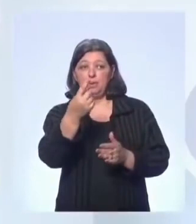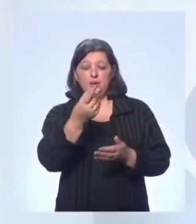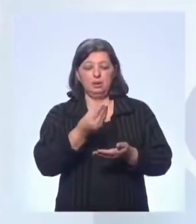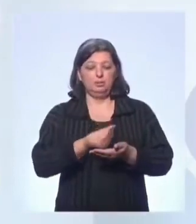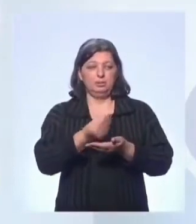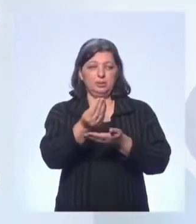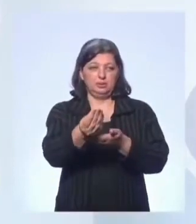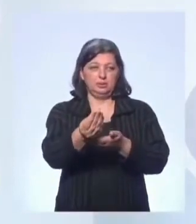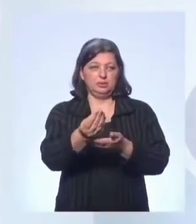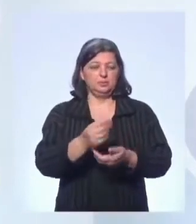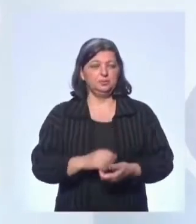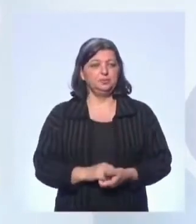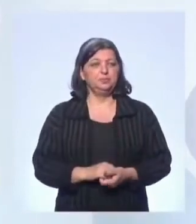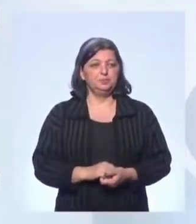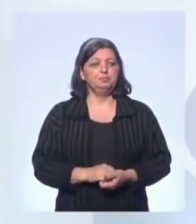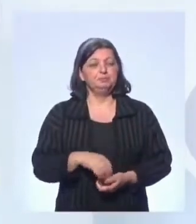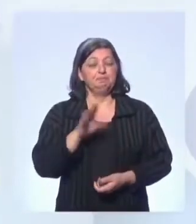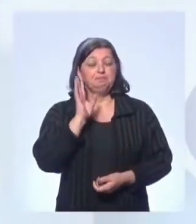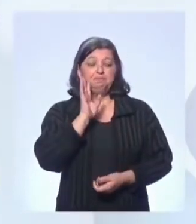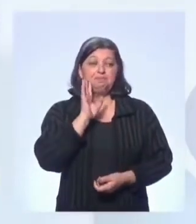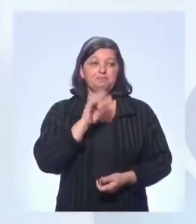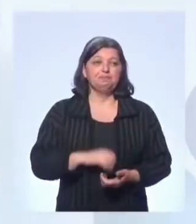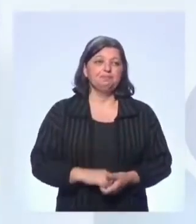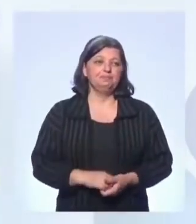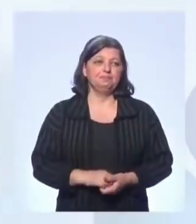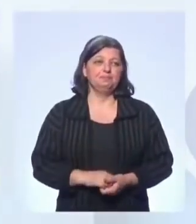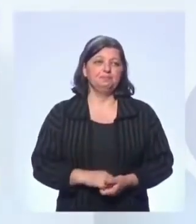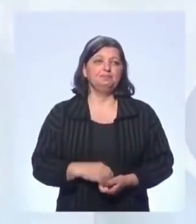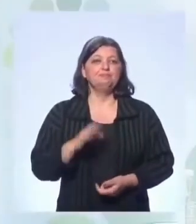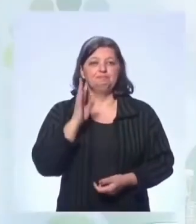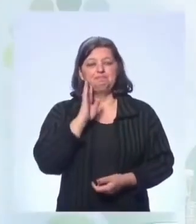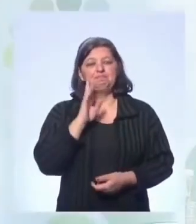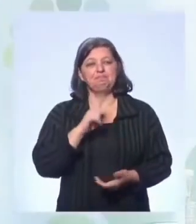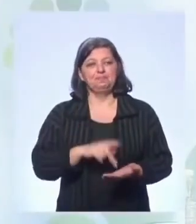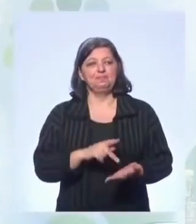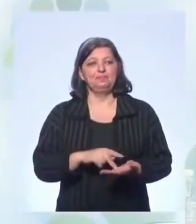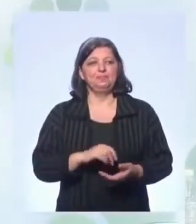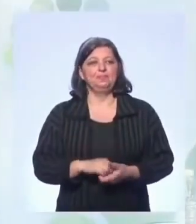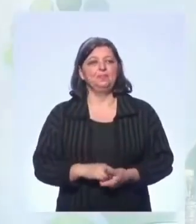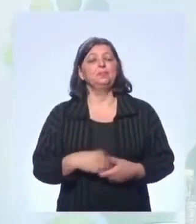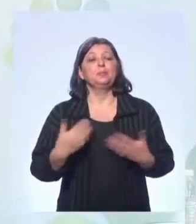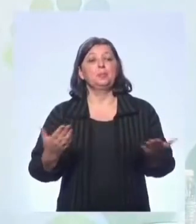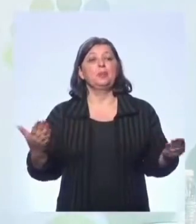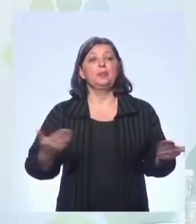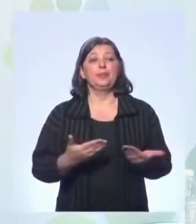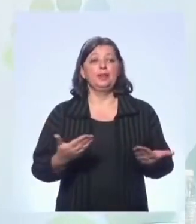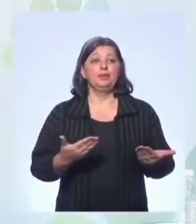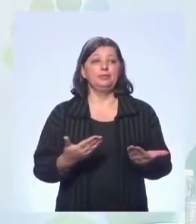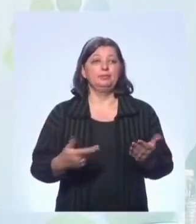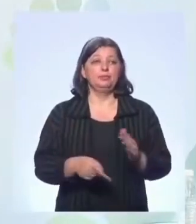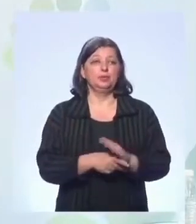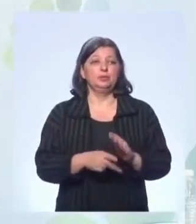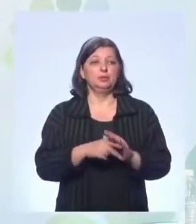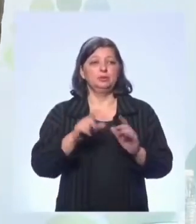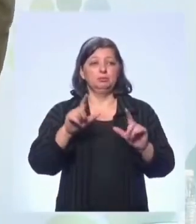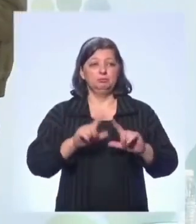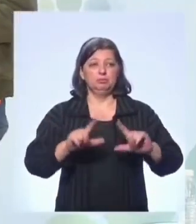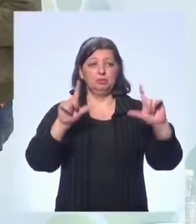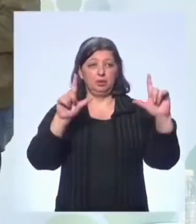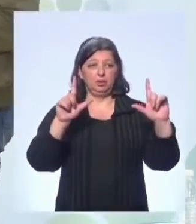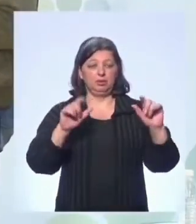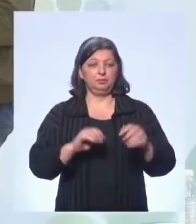missa. Legal, galerinha? Bem legal, não é verdade? Vamos então agora para a próxima